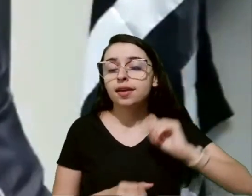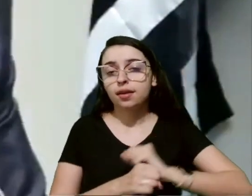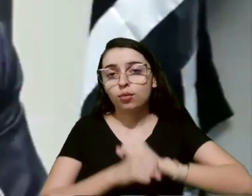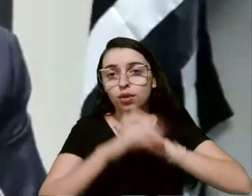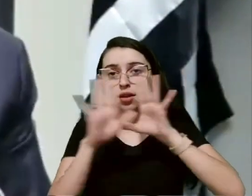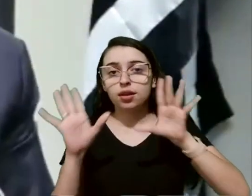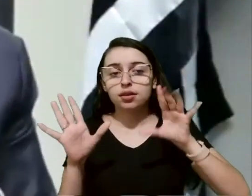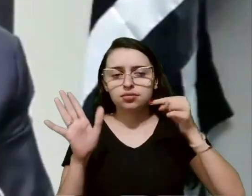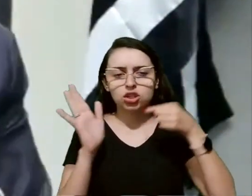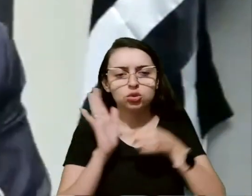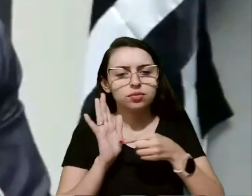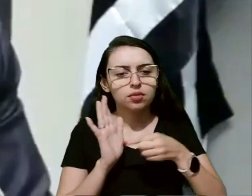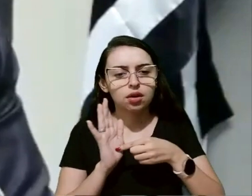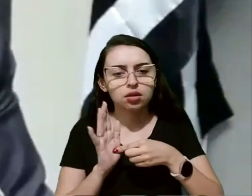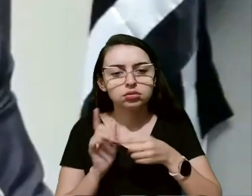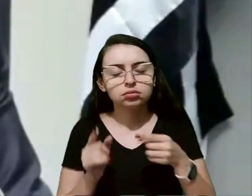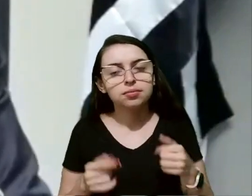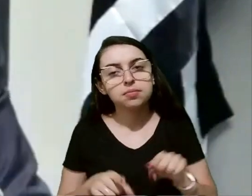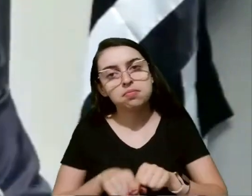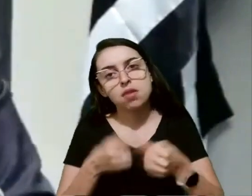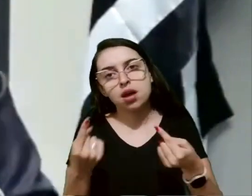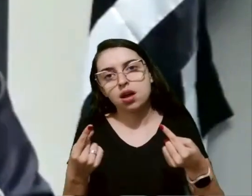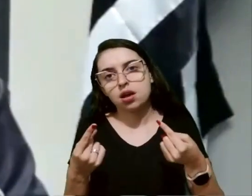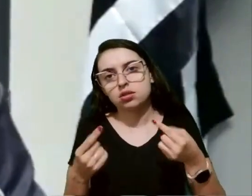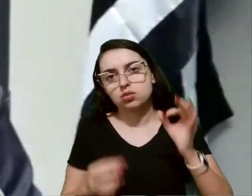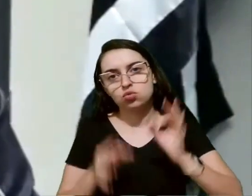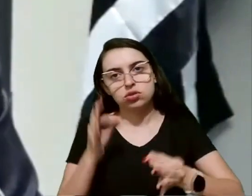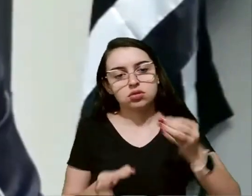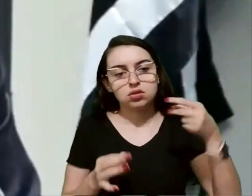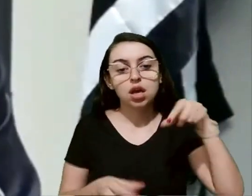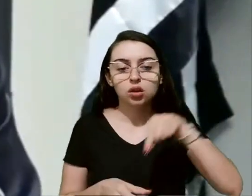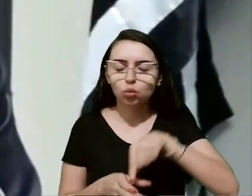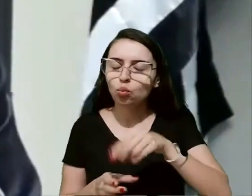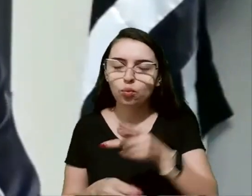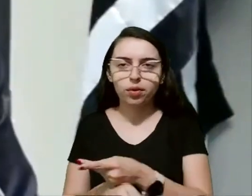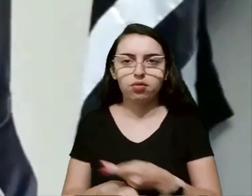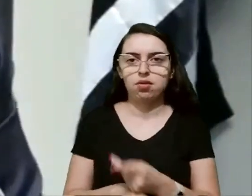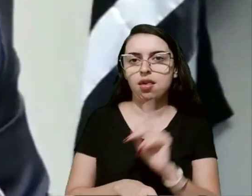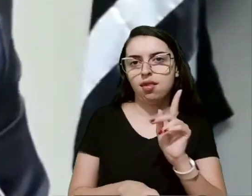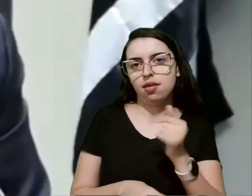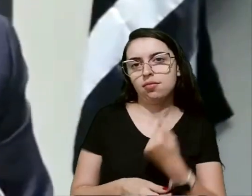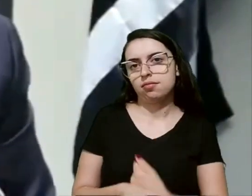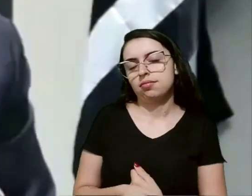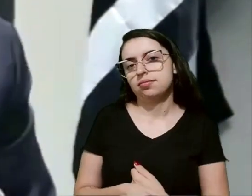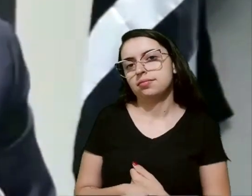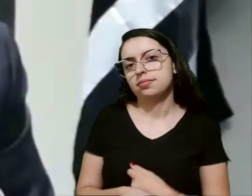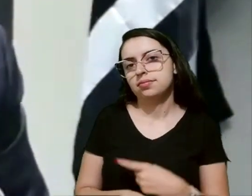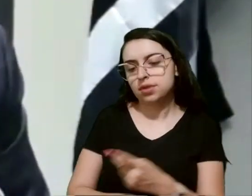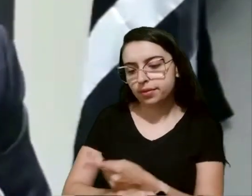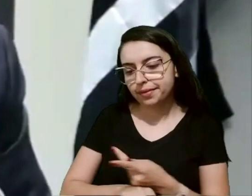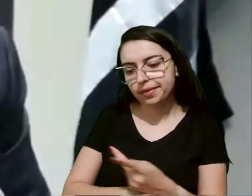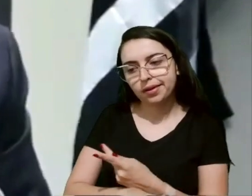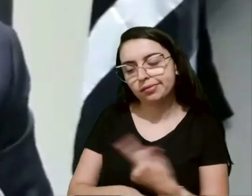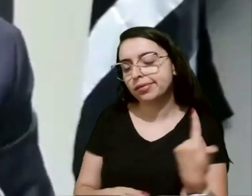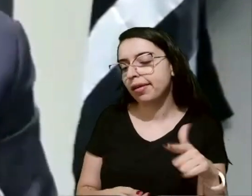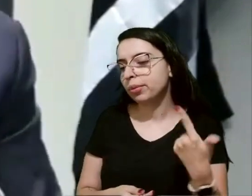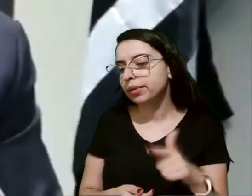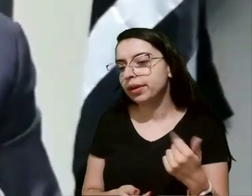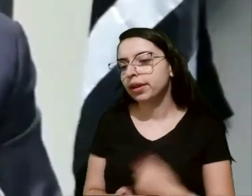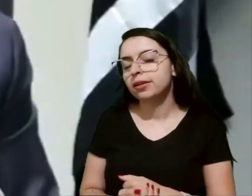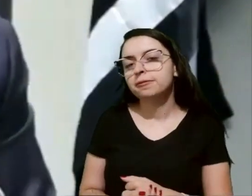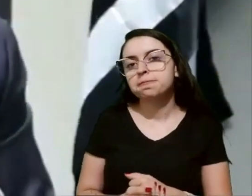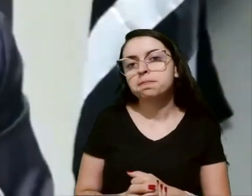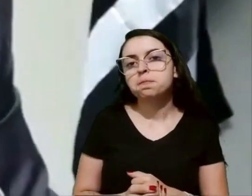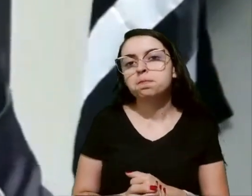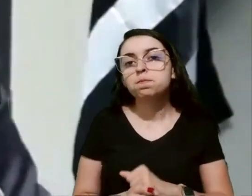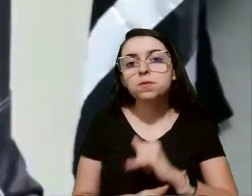que é exatamente esse o ponto, mas não é no judiciário que você vai achar. Não adianta você tentar procurar segurança jurídica no judiciário, por quê? Porque o judiciário é